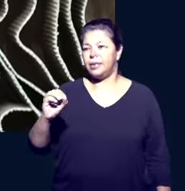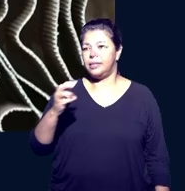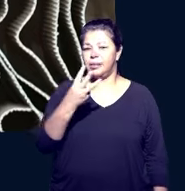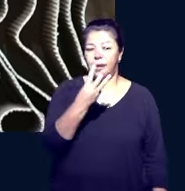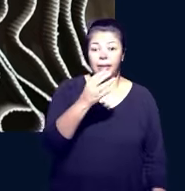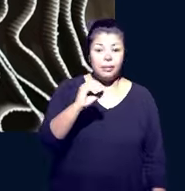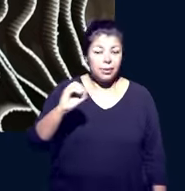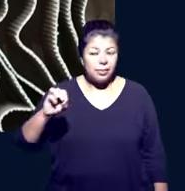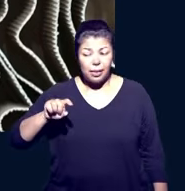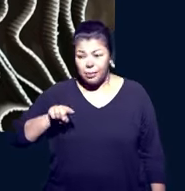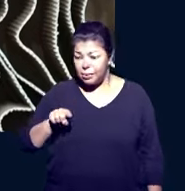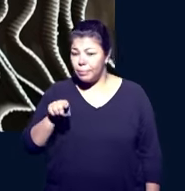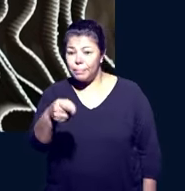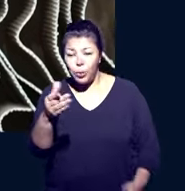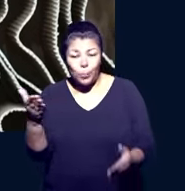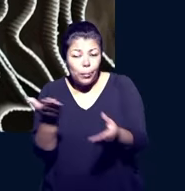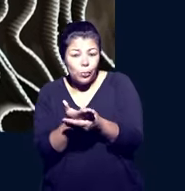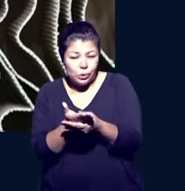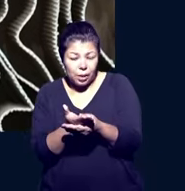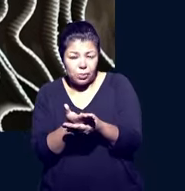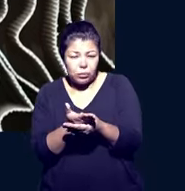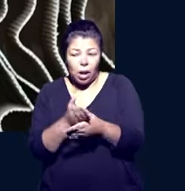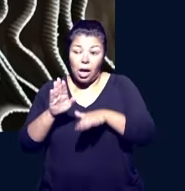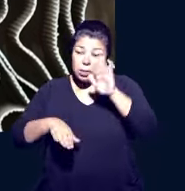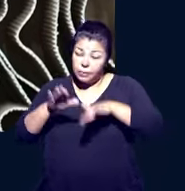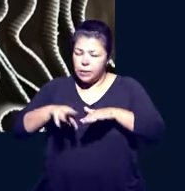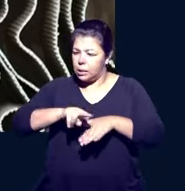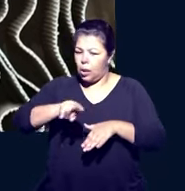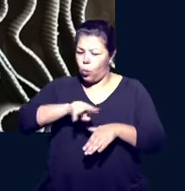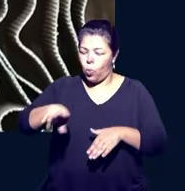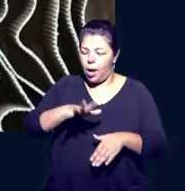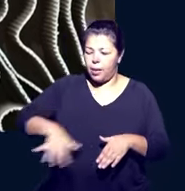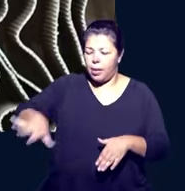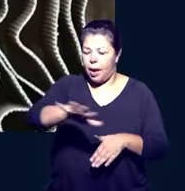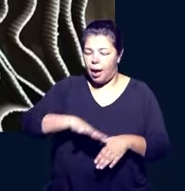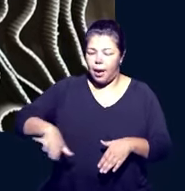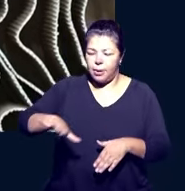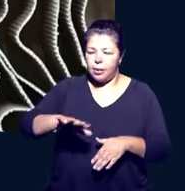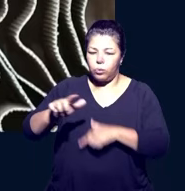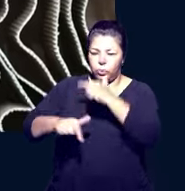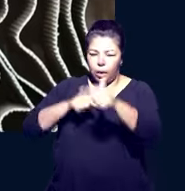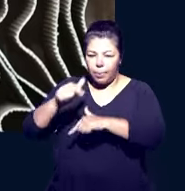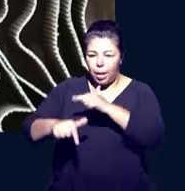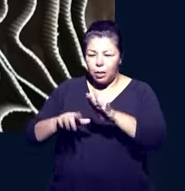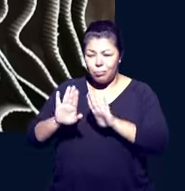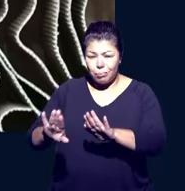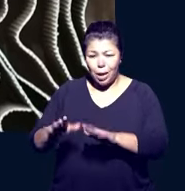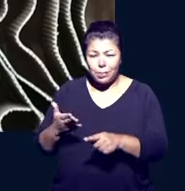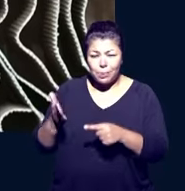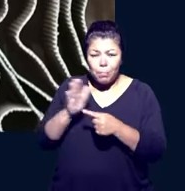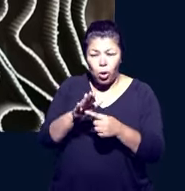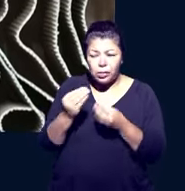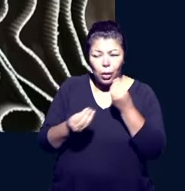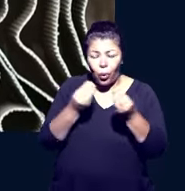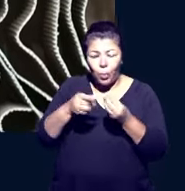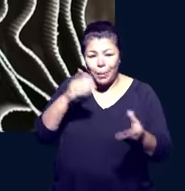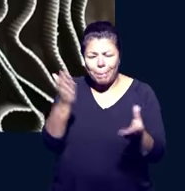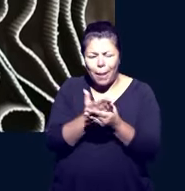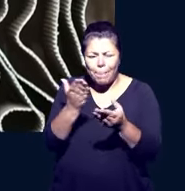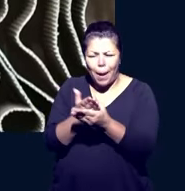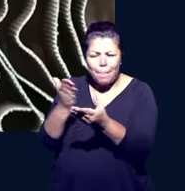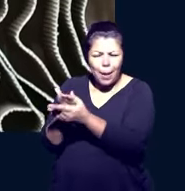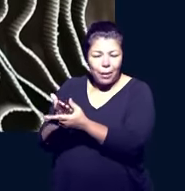300.000 ações não são trabalhistas todas mas mostra o grau de judicialização do país e algumas instituições